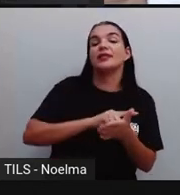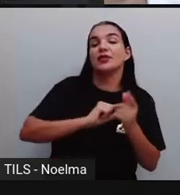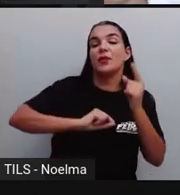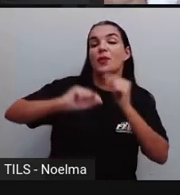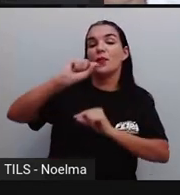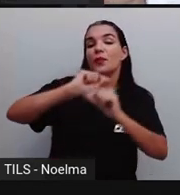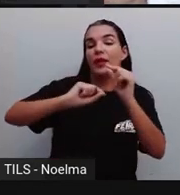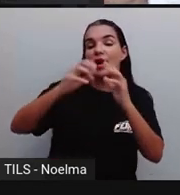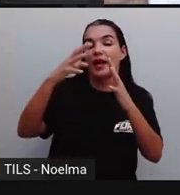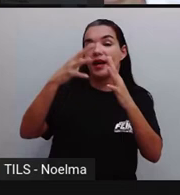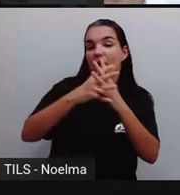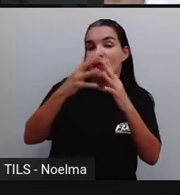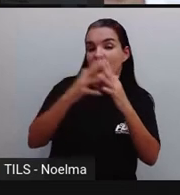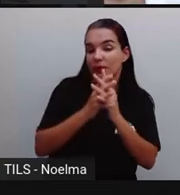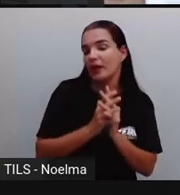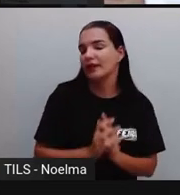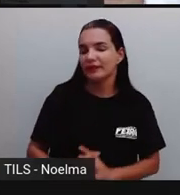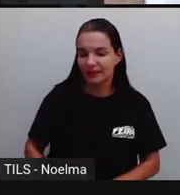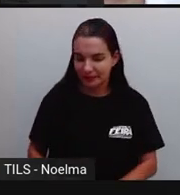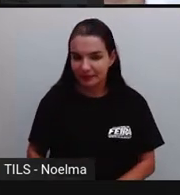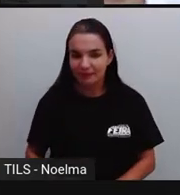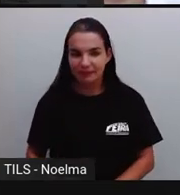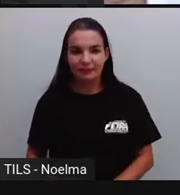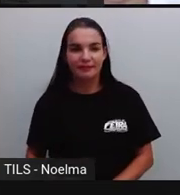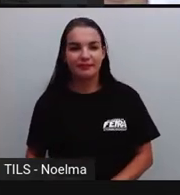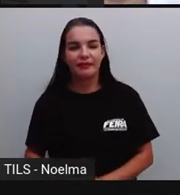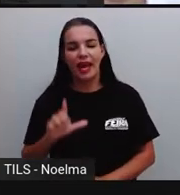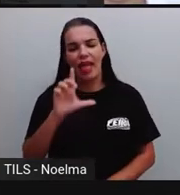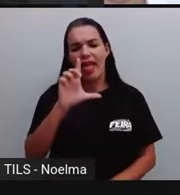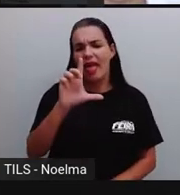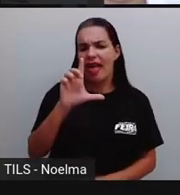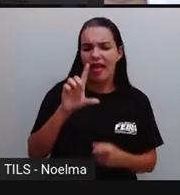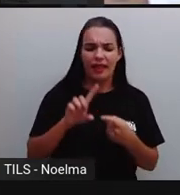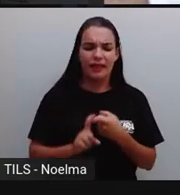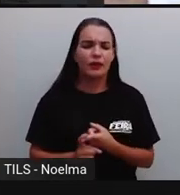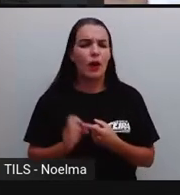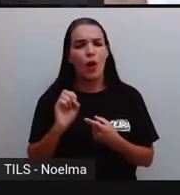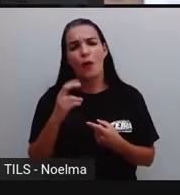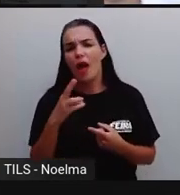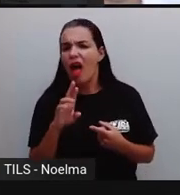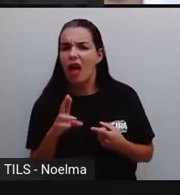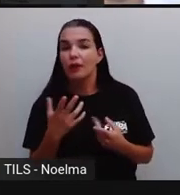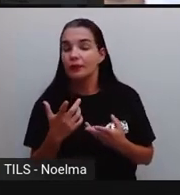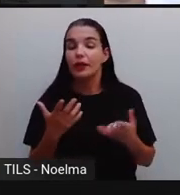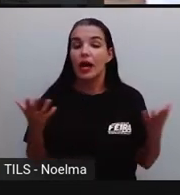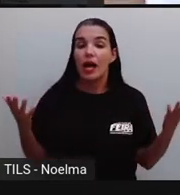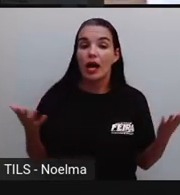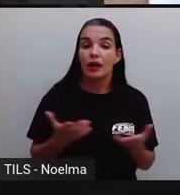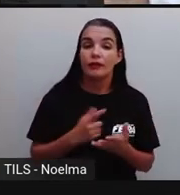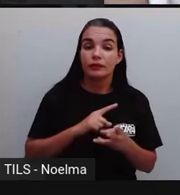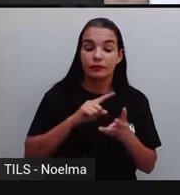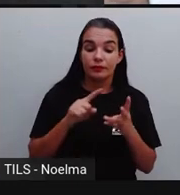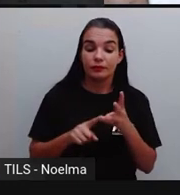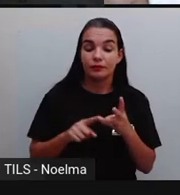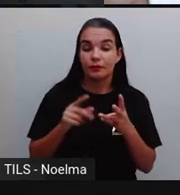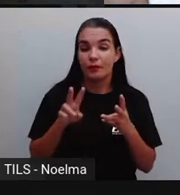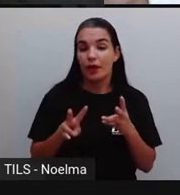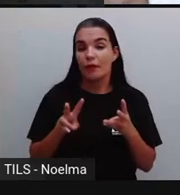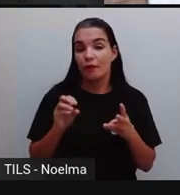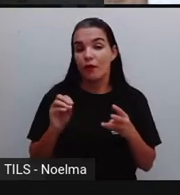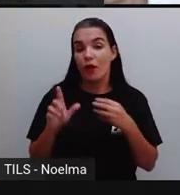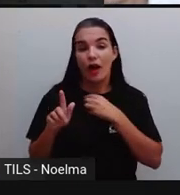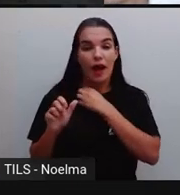tinha um som de si porque antes dele vinha uma consoante e depois dele uma